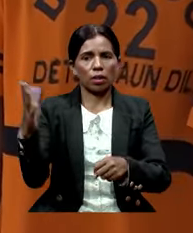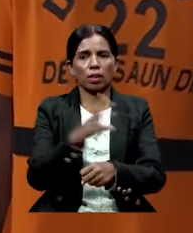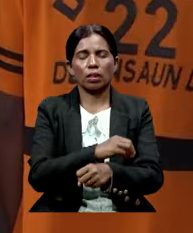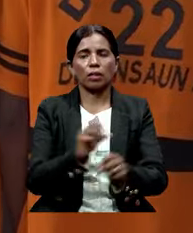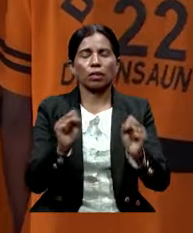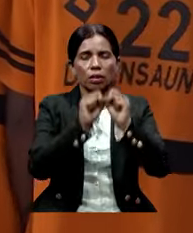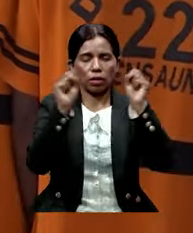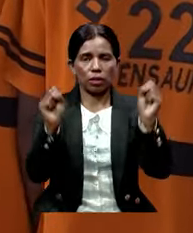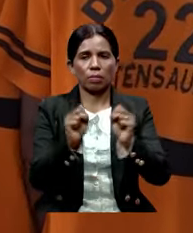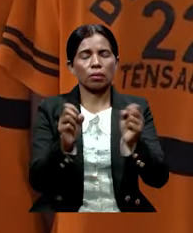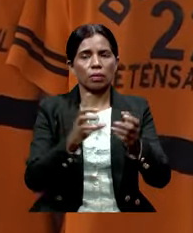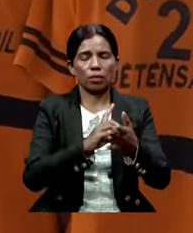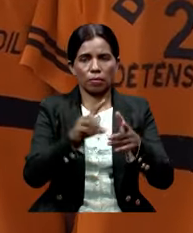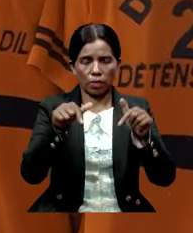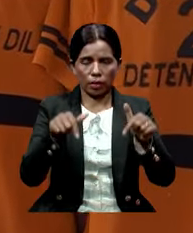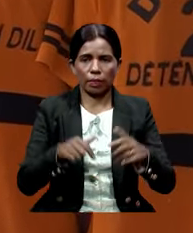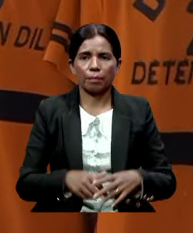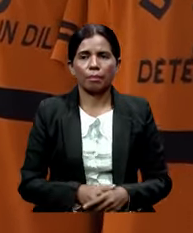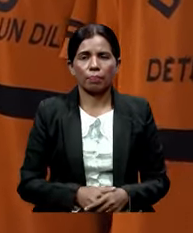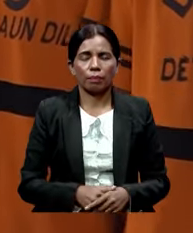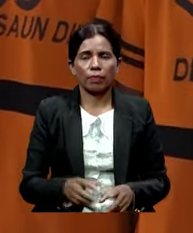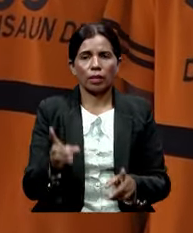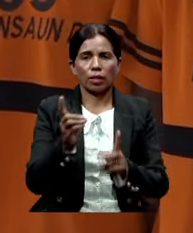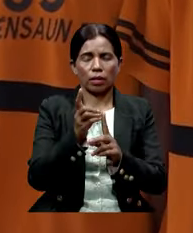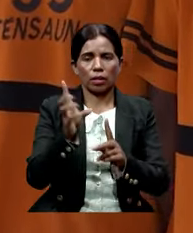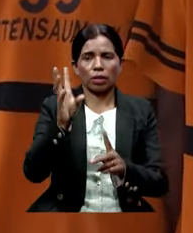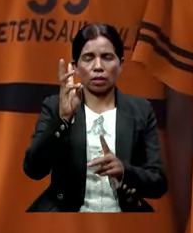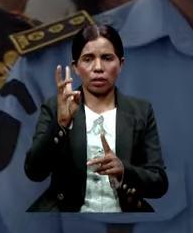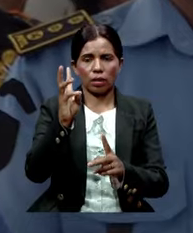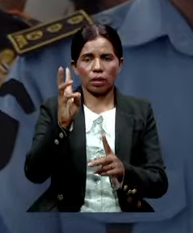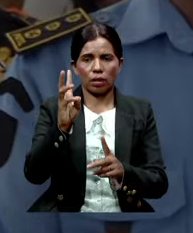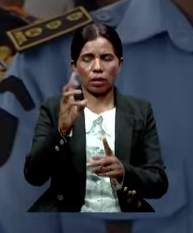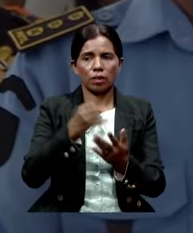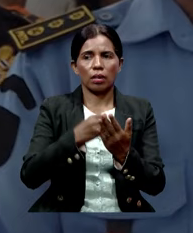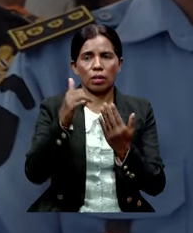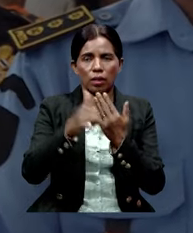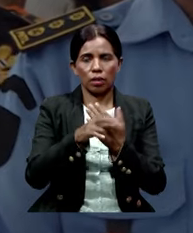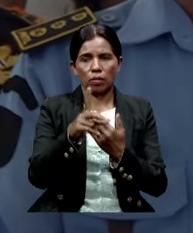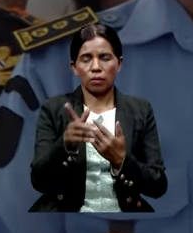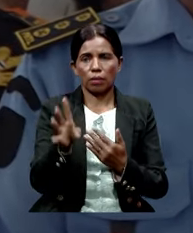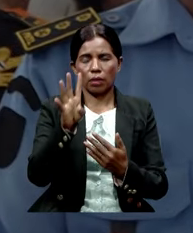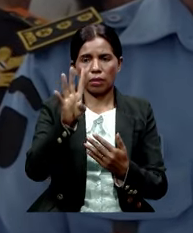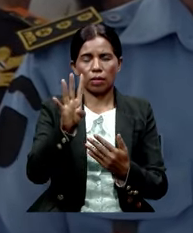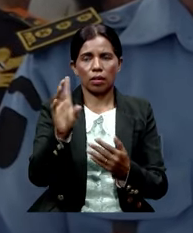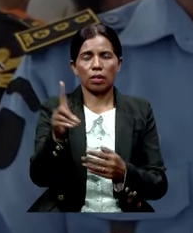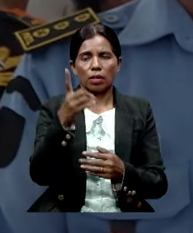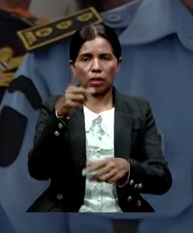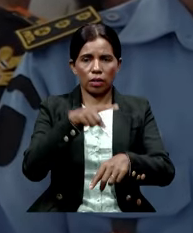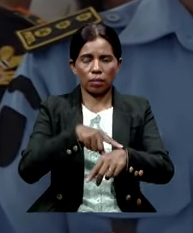a sábado foi na Laixne. Ia dia 7 de janeiro de 2024, ia madrugada,